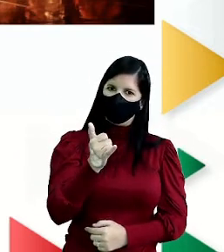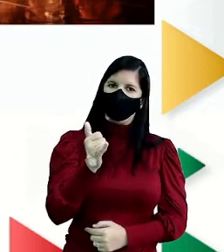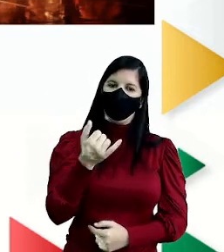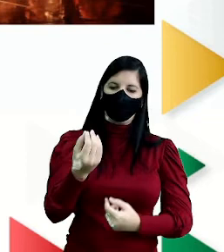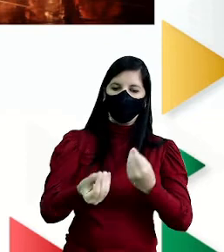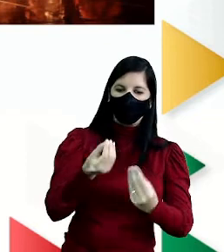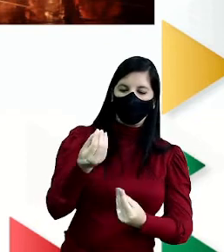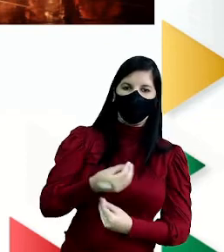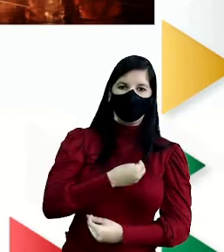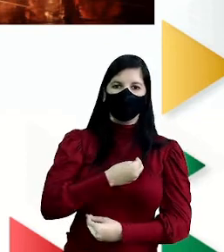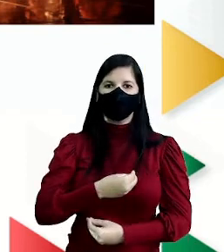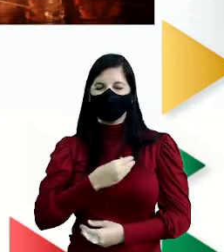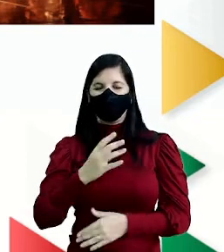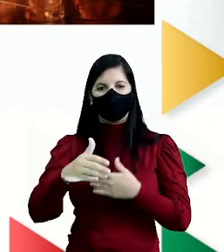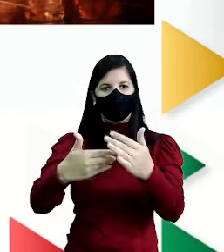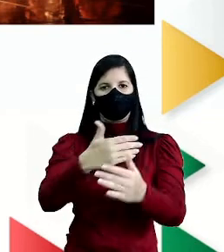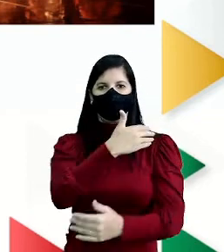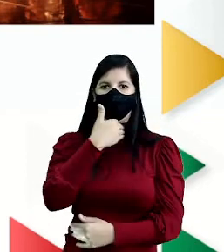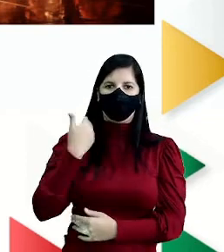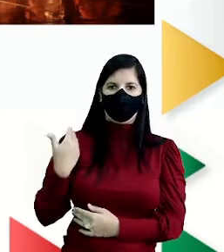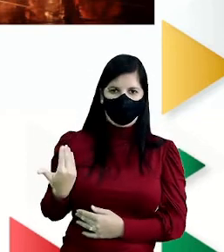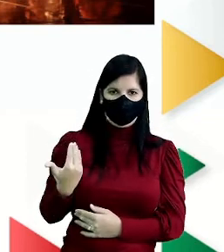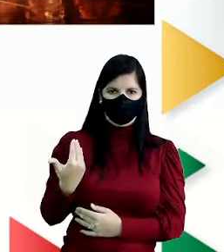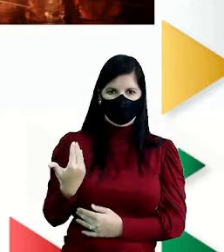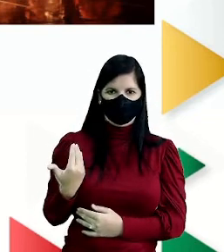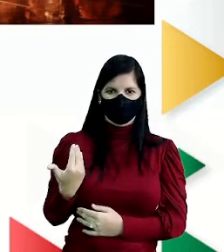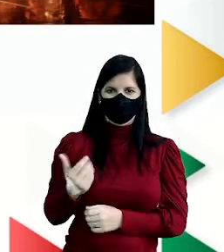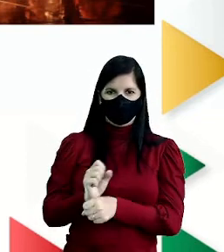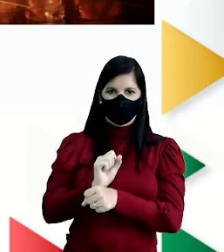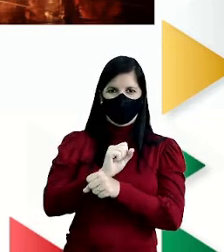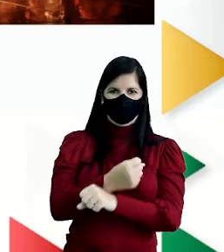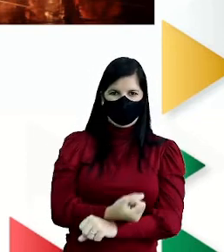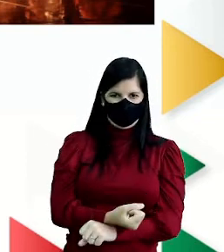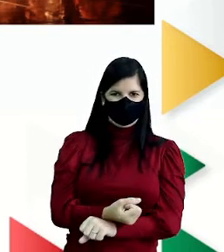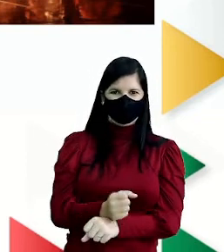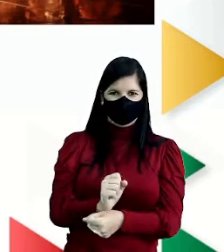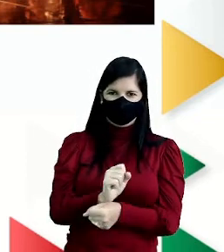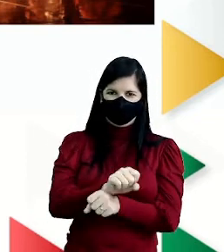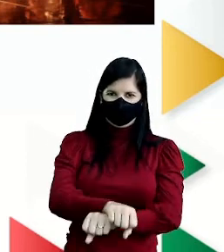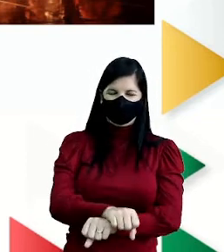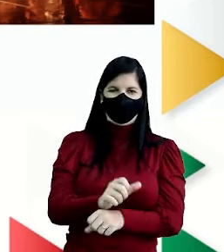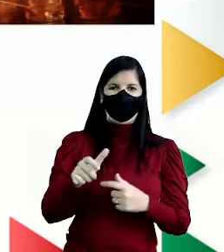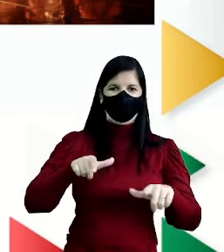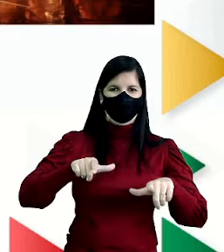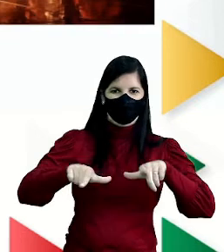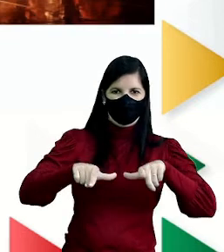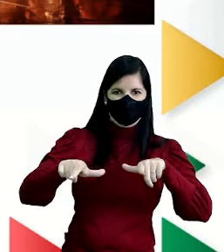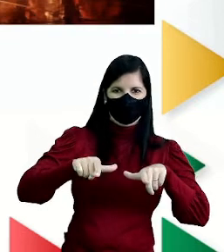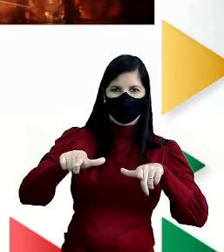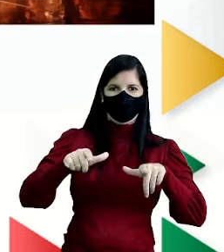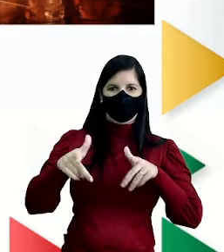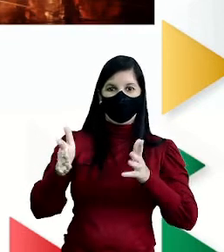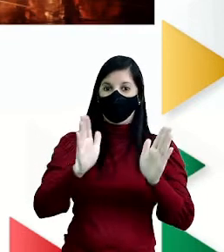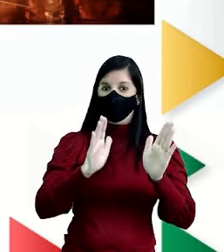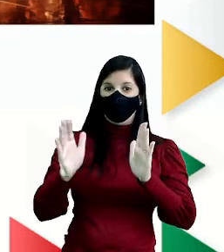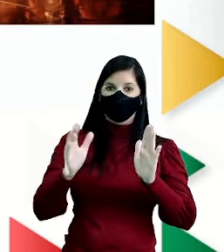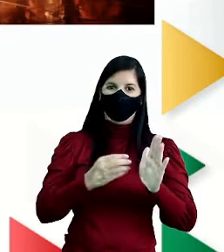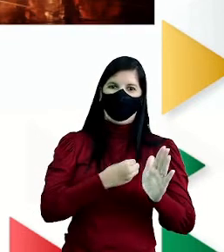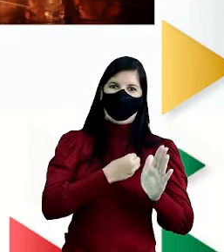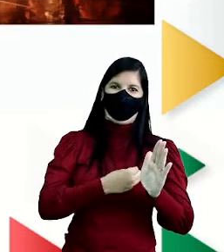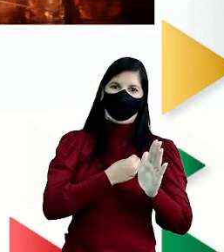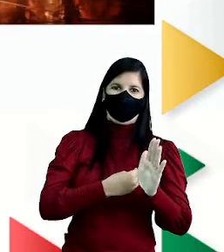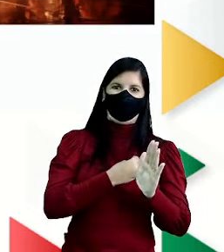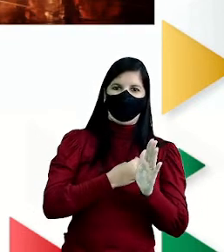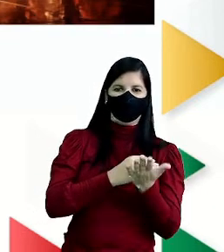a vida e a morte desse servo, né? Justamente ela vai contar um pouco do ciclo da vida. Então, é uma